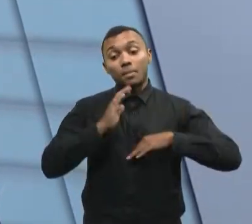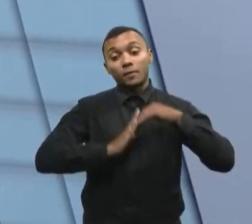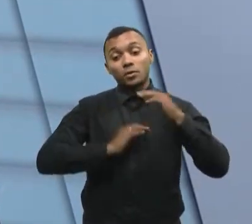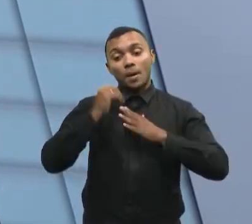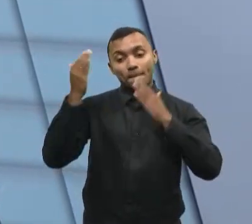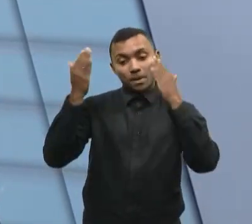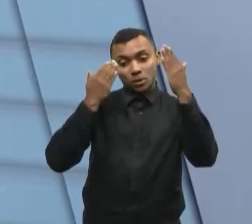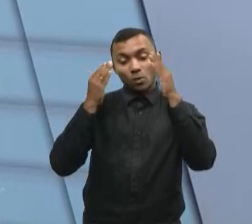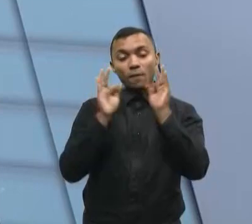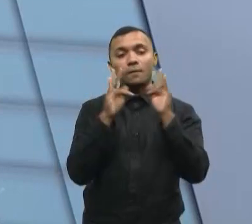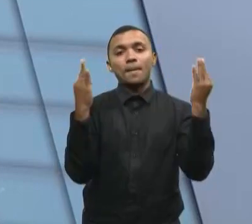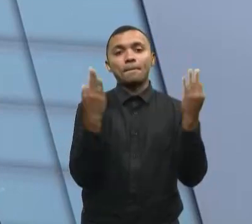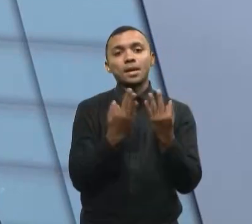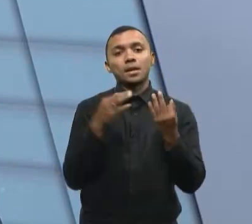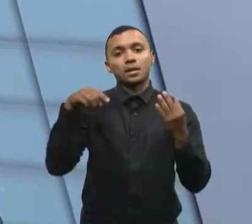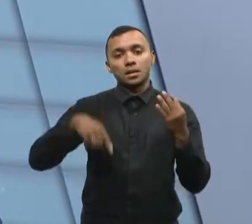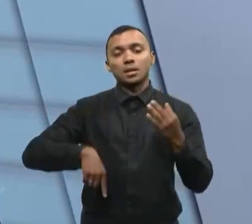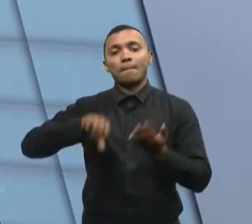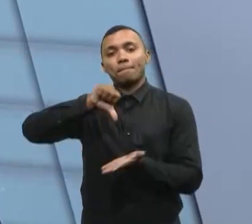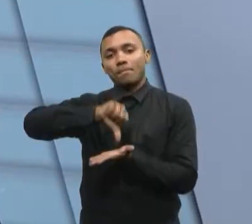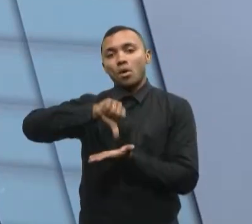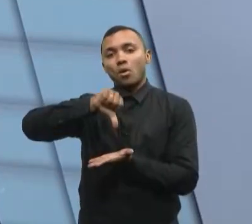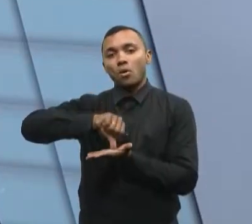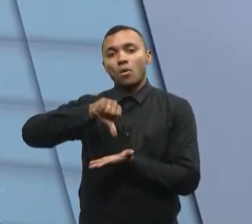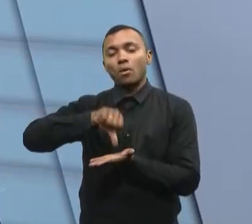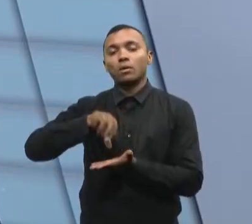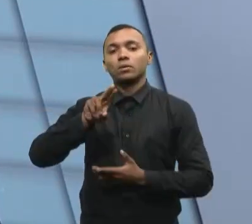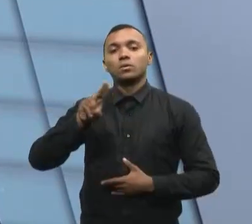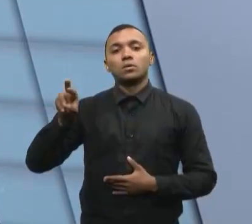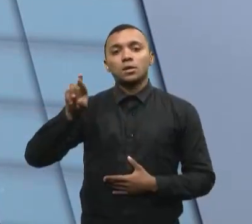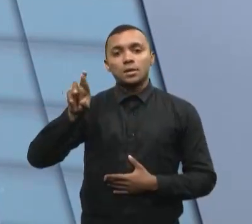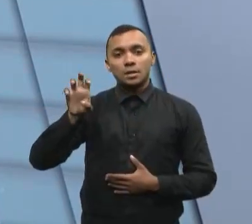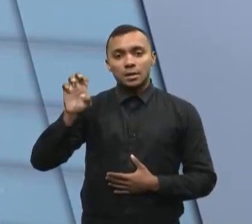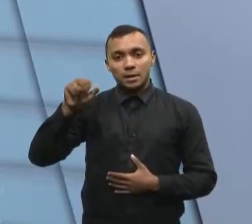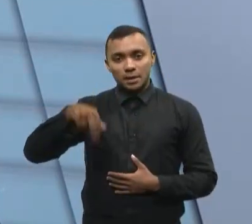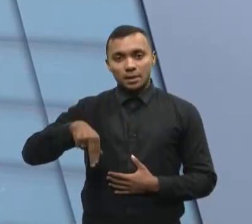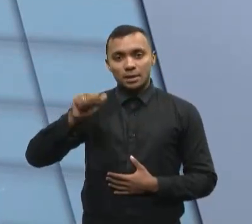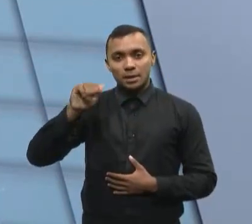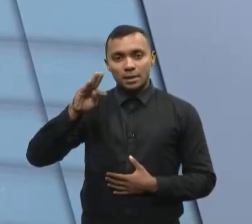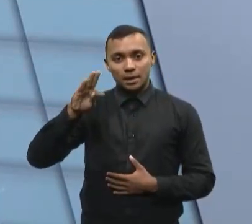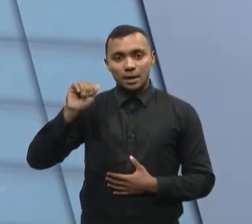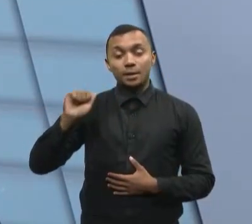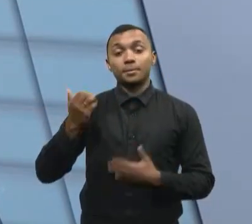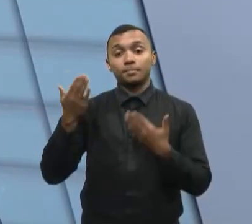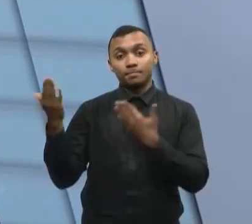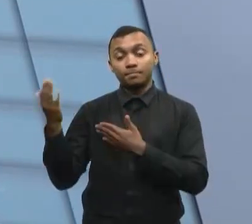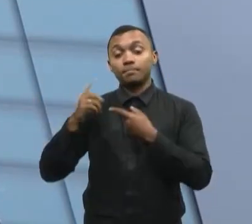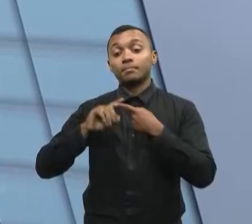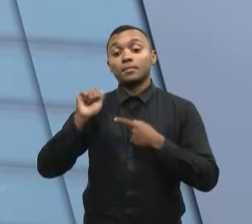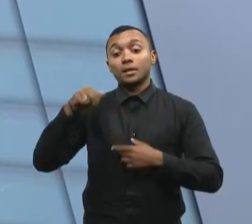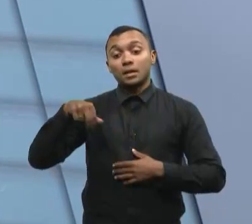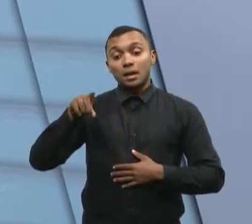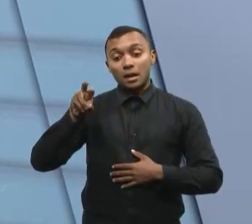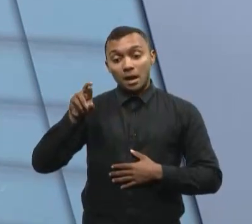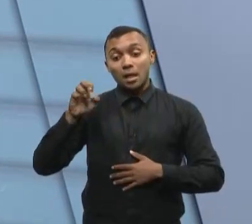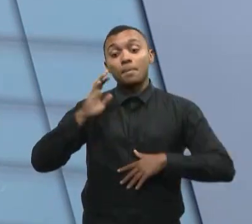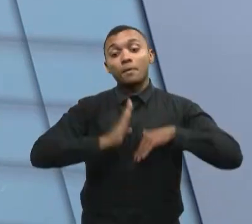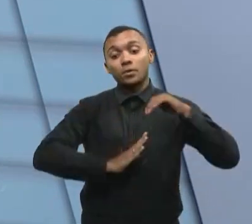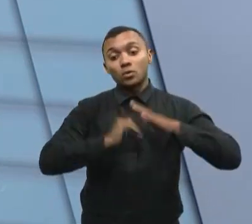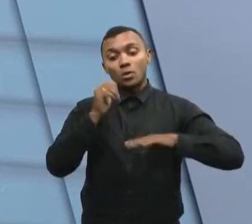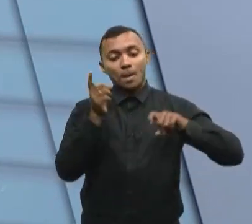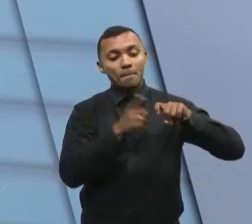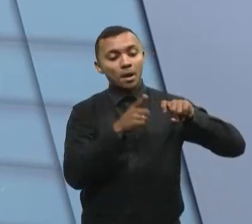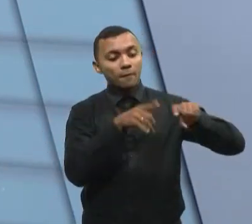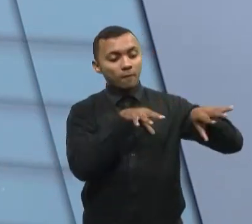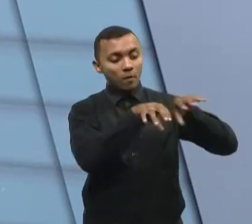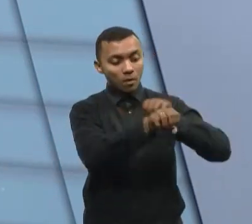da família, lá do Ciadi, a Renata Soares. O doutor André Manganelli é médico, formado